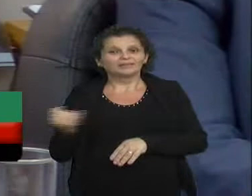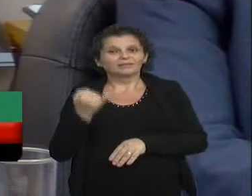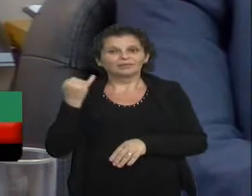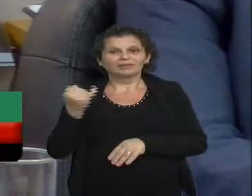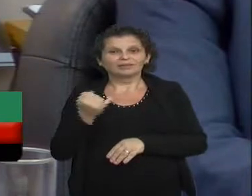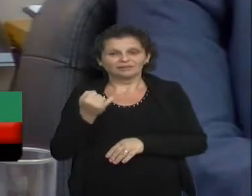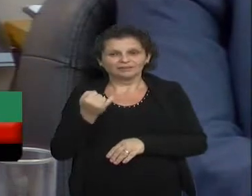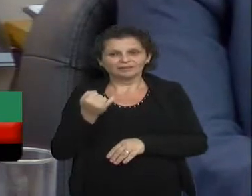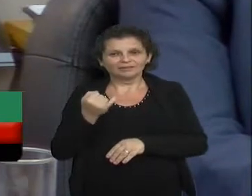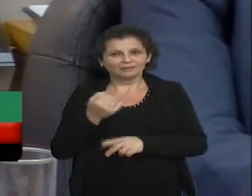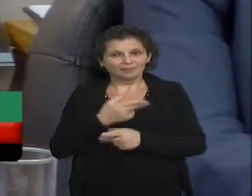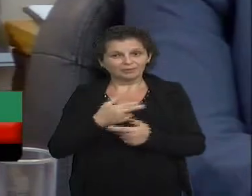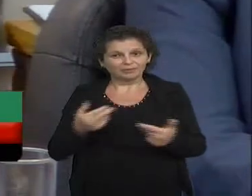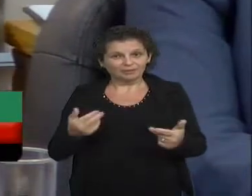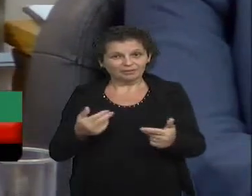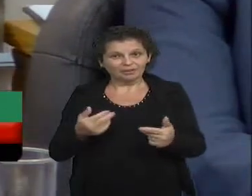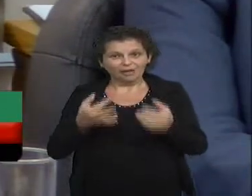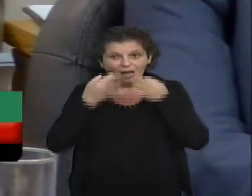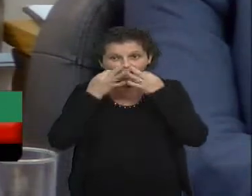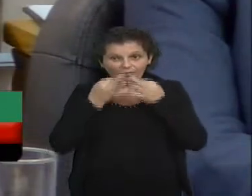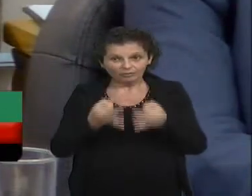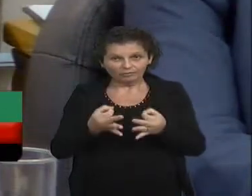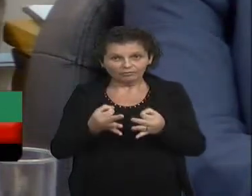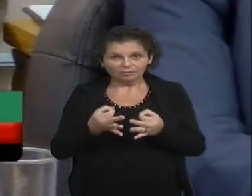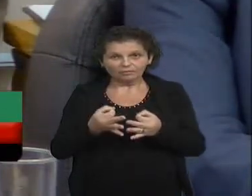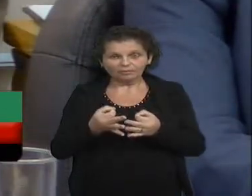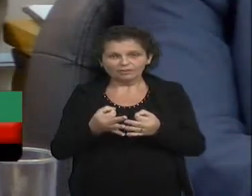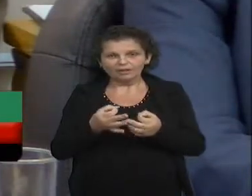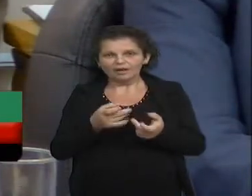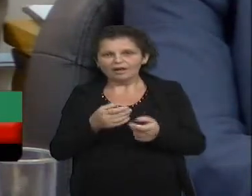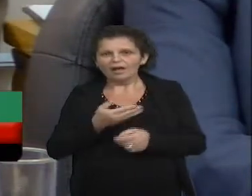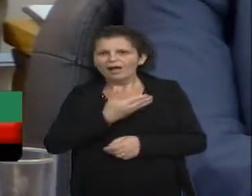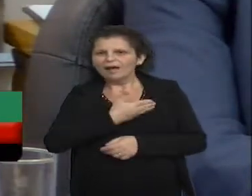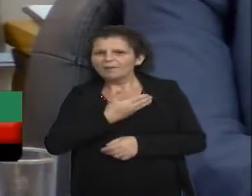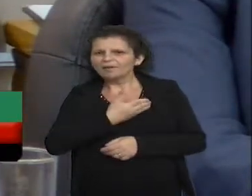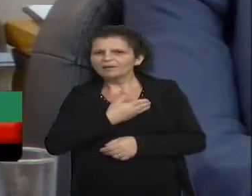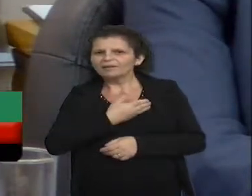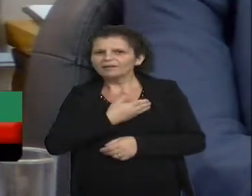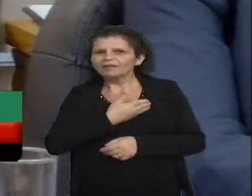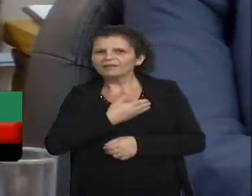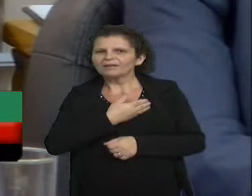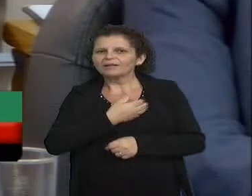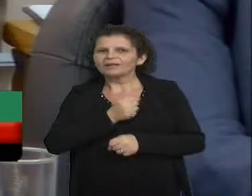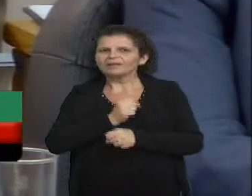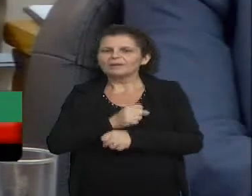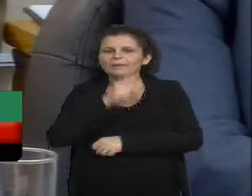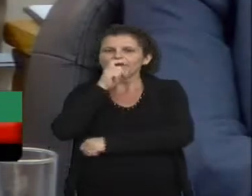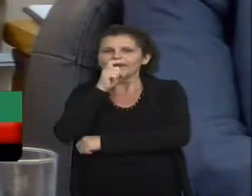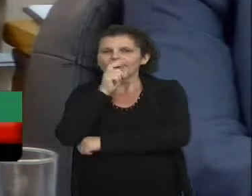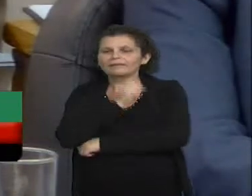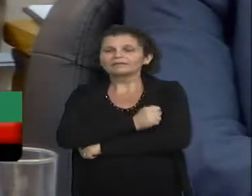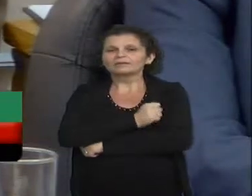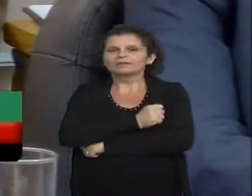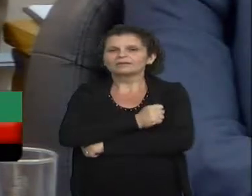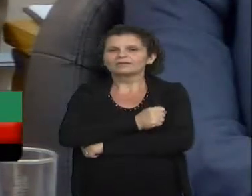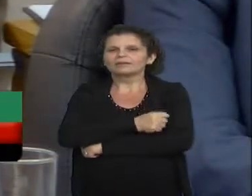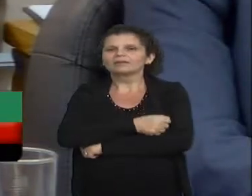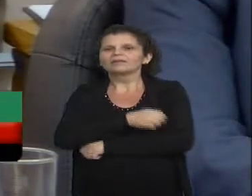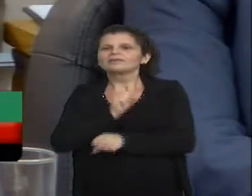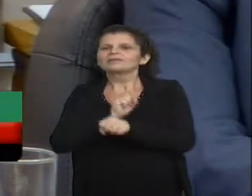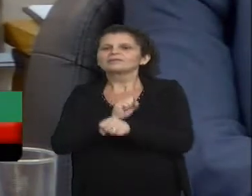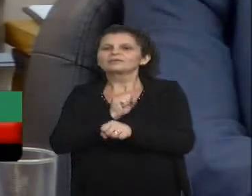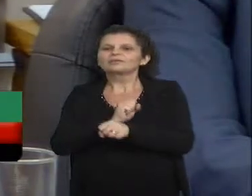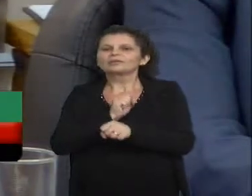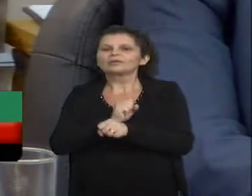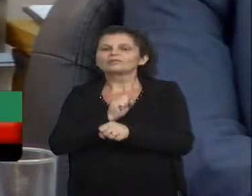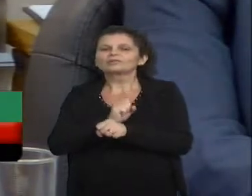vereadores, vou falar algo que a gente precisa fazer também. Algumas amigas dela falou que estavam esperando os pais, ia ficar dentro do shopping. Eu falei, não,